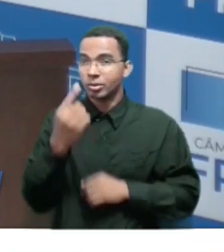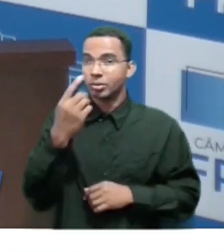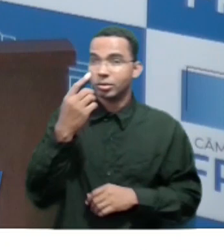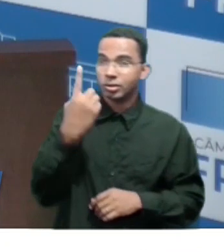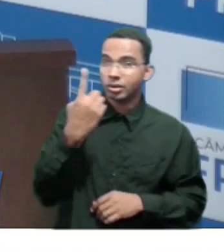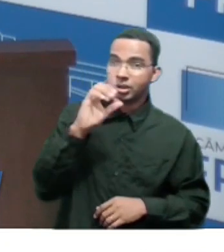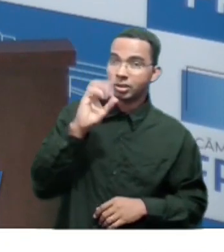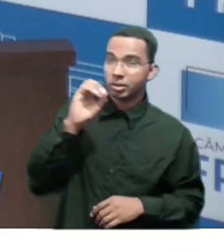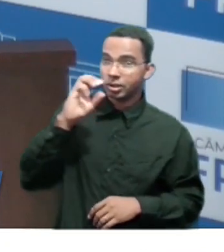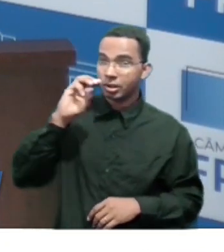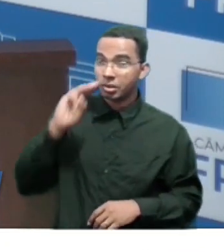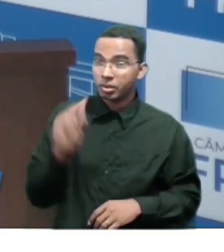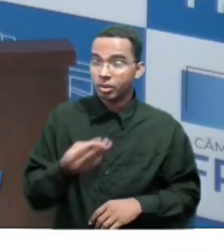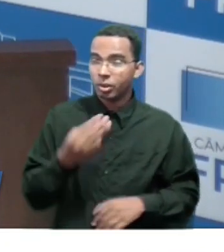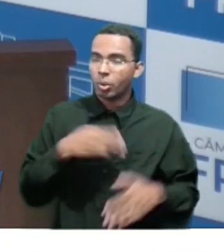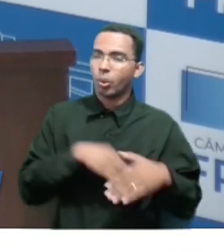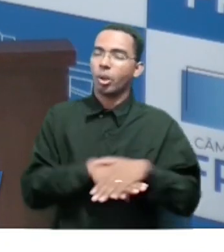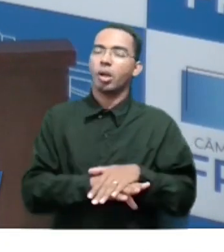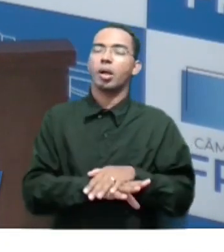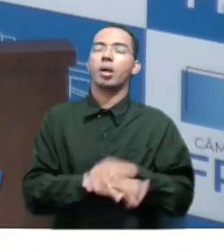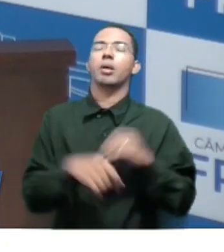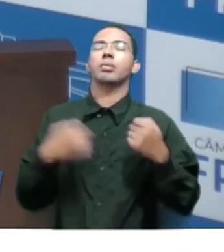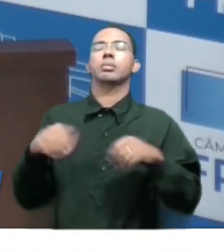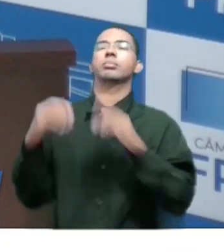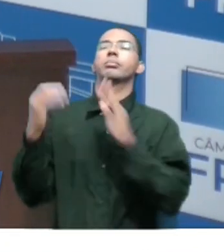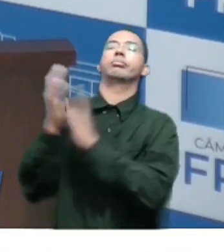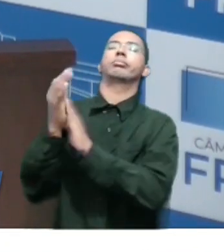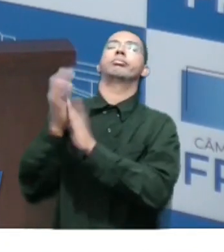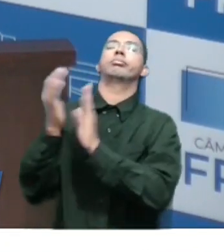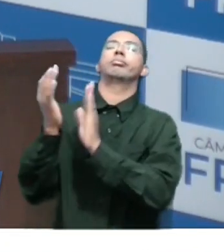caixa, aí a gente tem que bater palma.